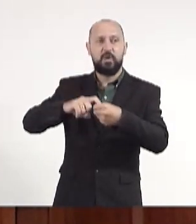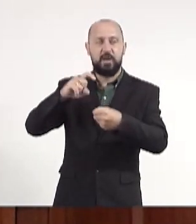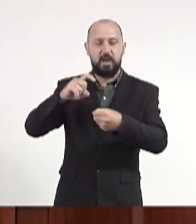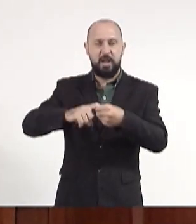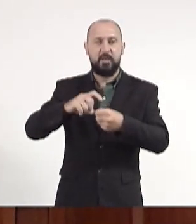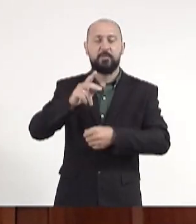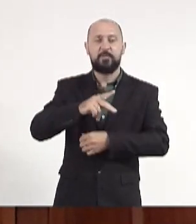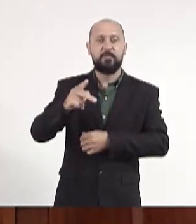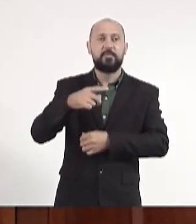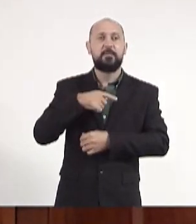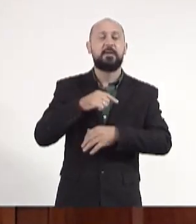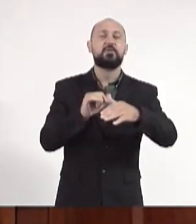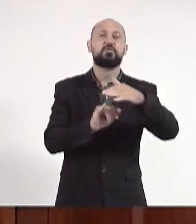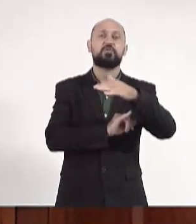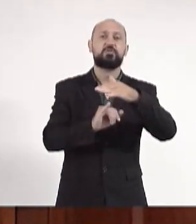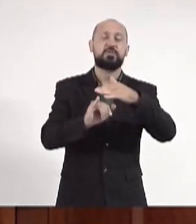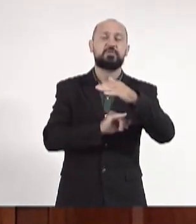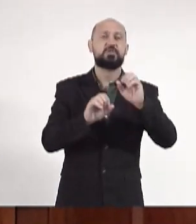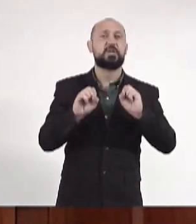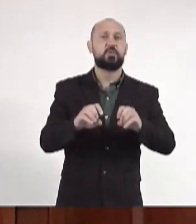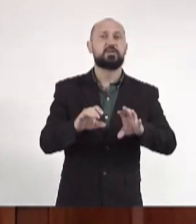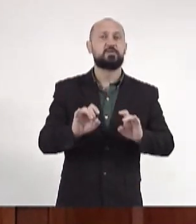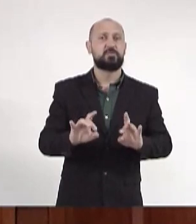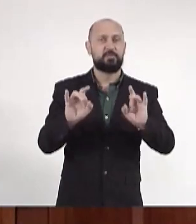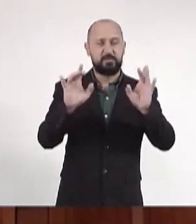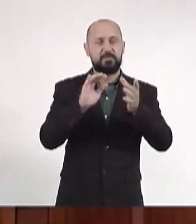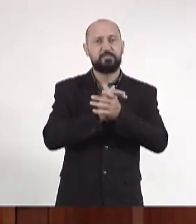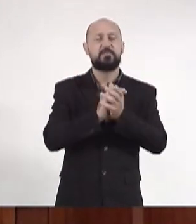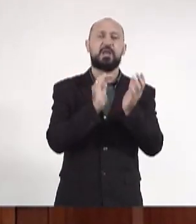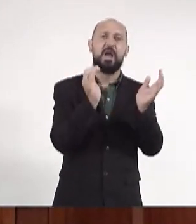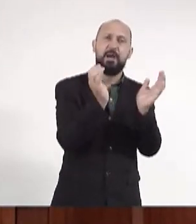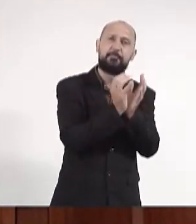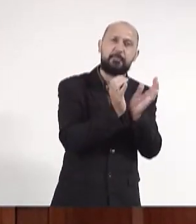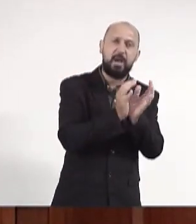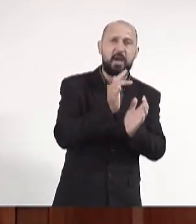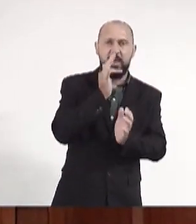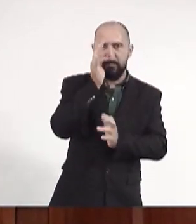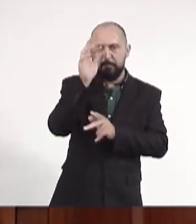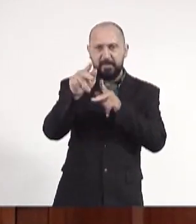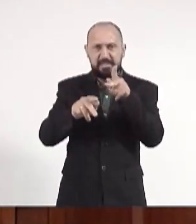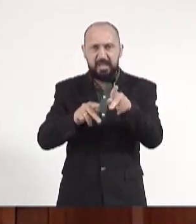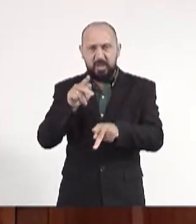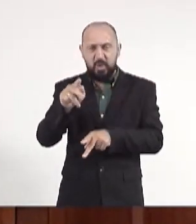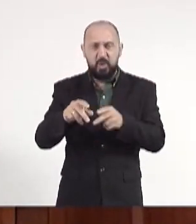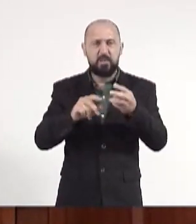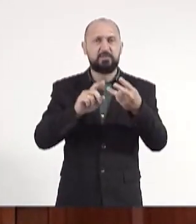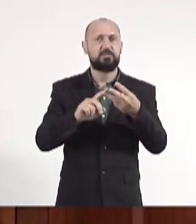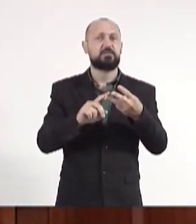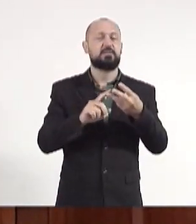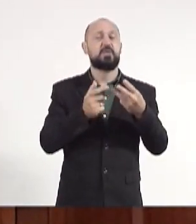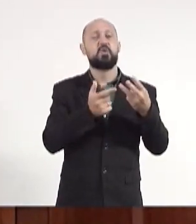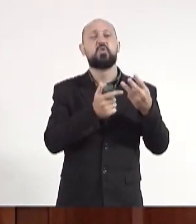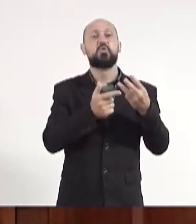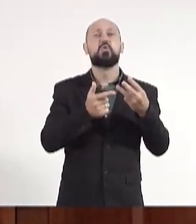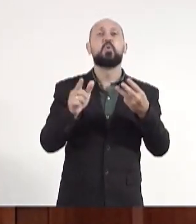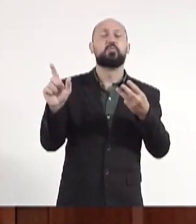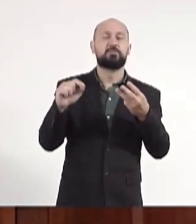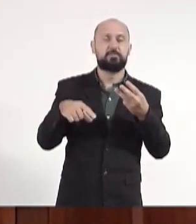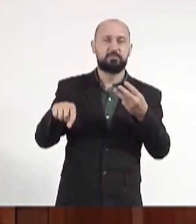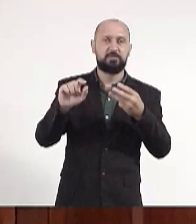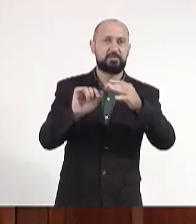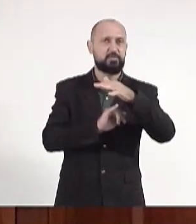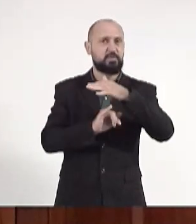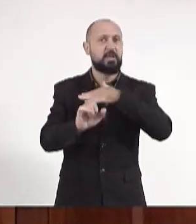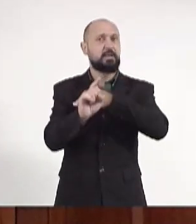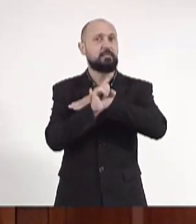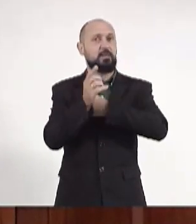para as instituições de educação especial, as APAES, Pestalozes e tantas outras